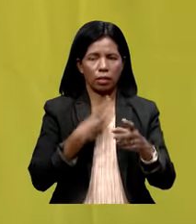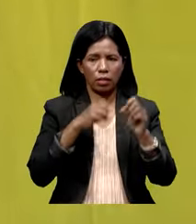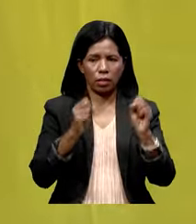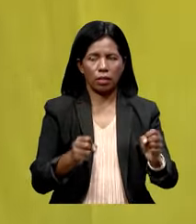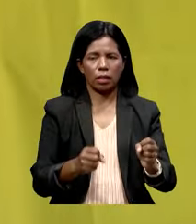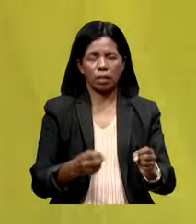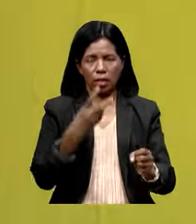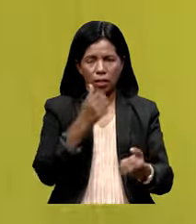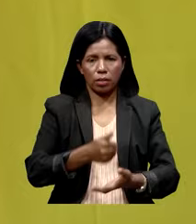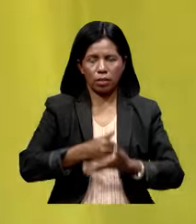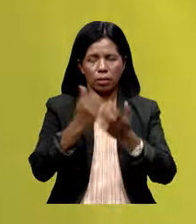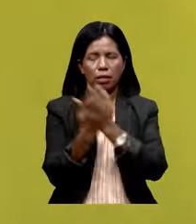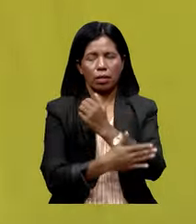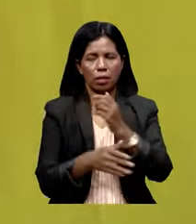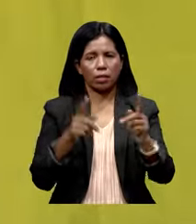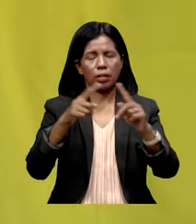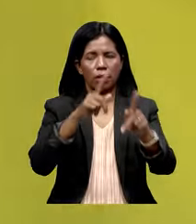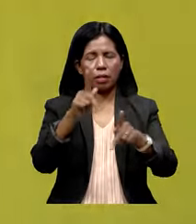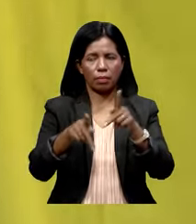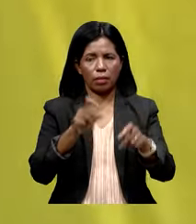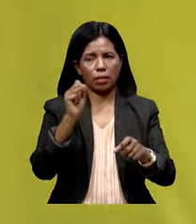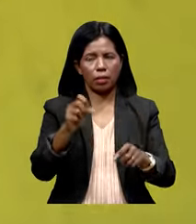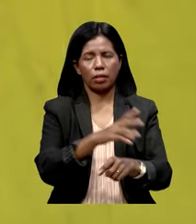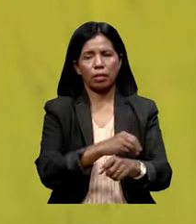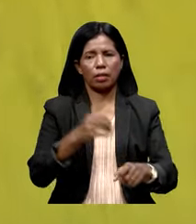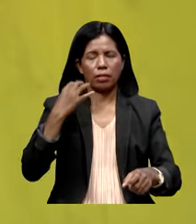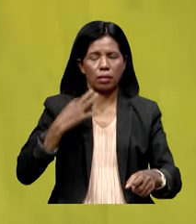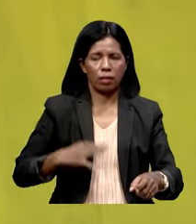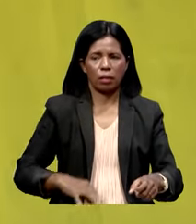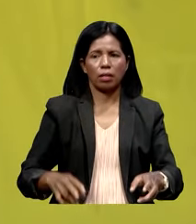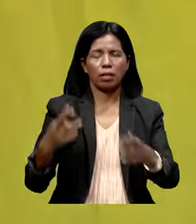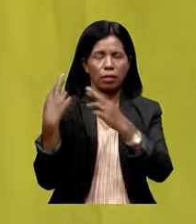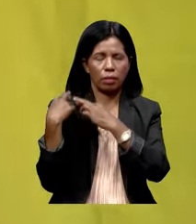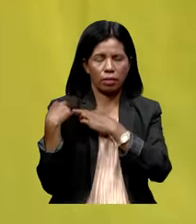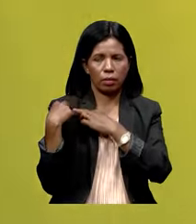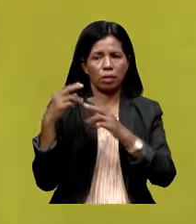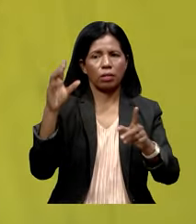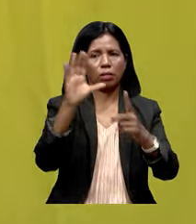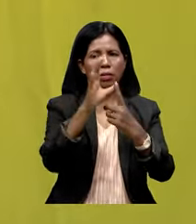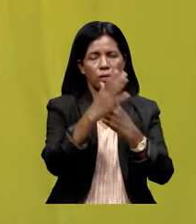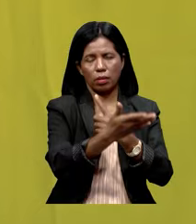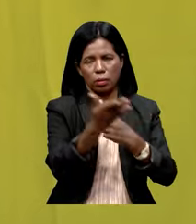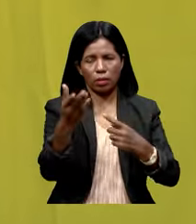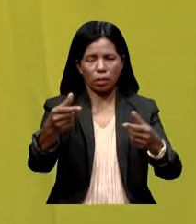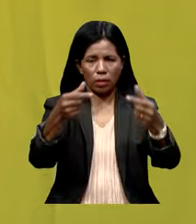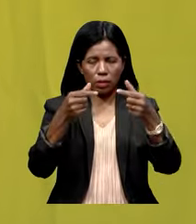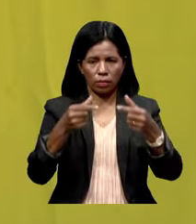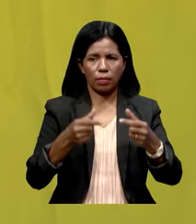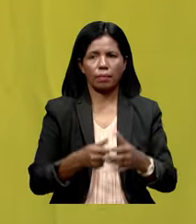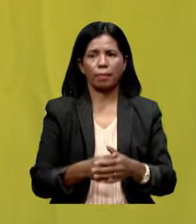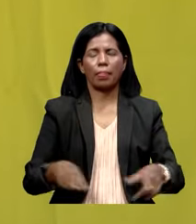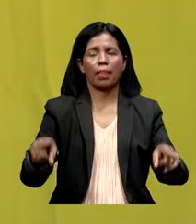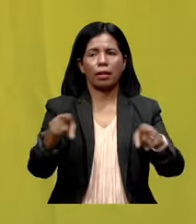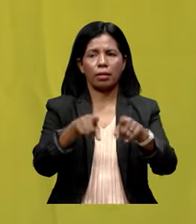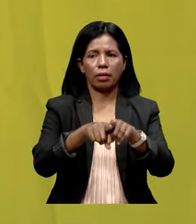projetar rai e sociedade ida mais fraterna. Né responsabilidade. Ho cultura de bem que ita pode ser forte. Ho ita né.